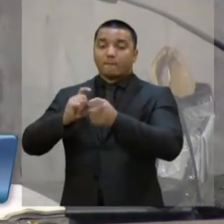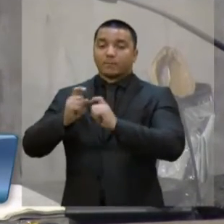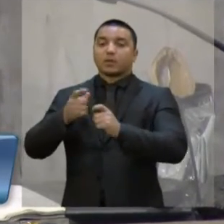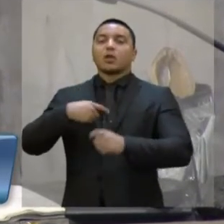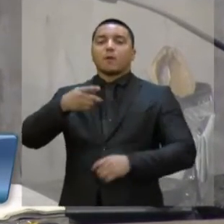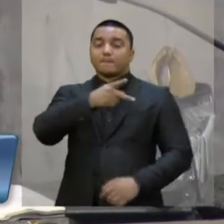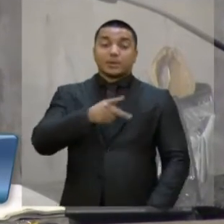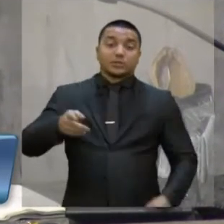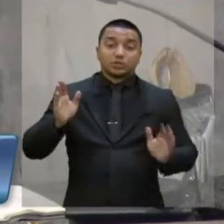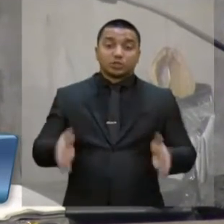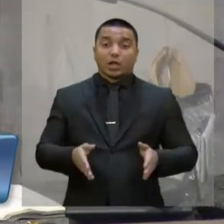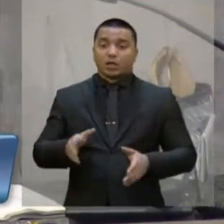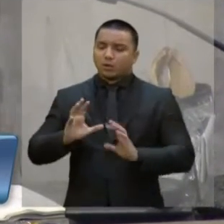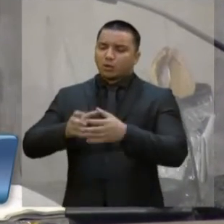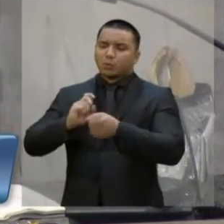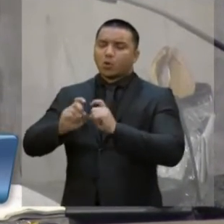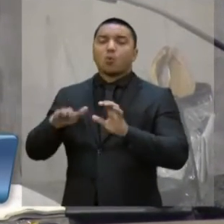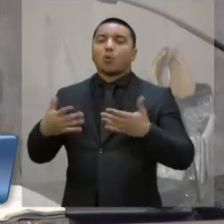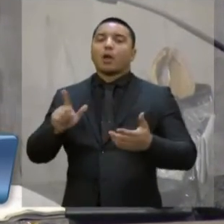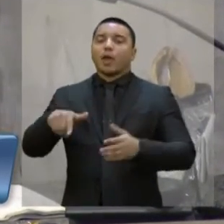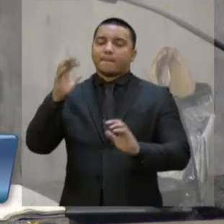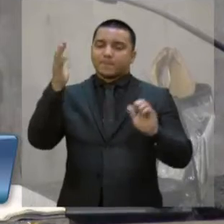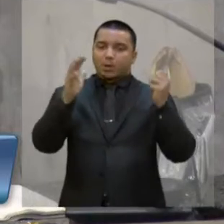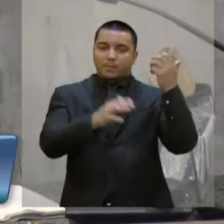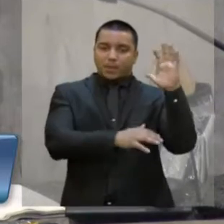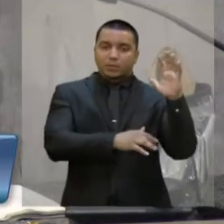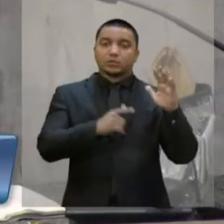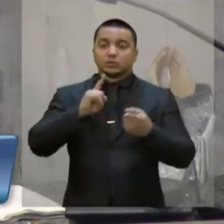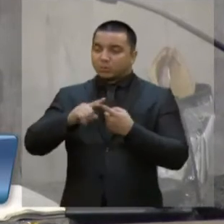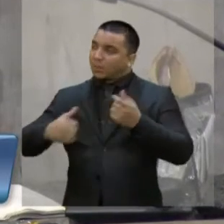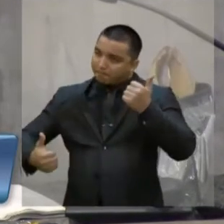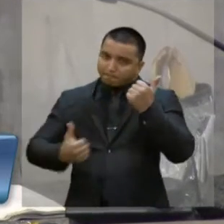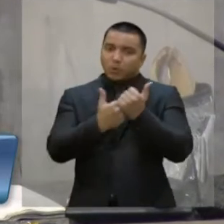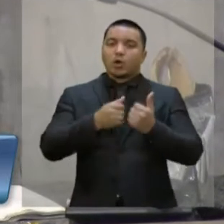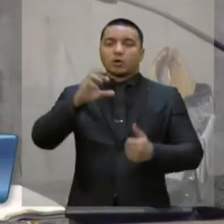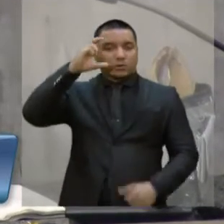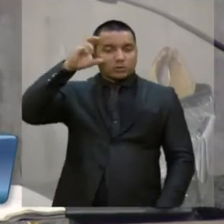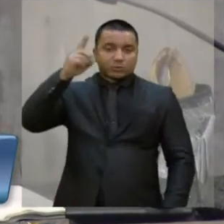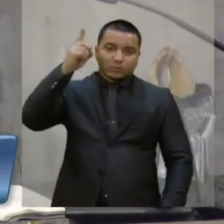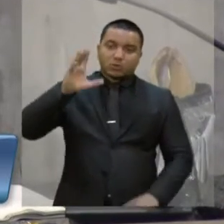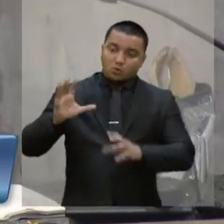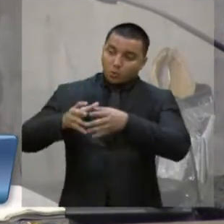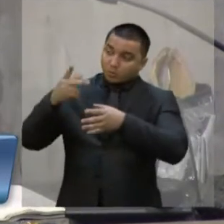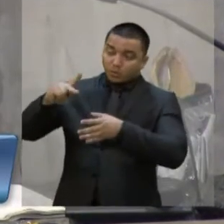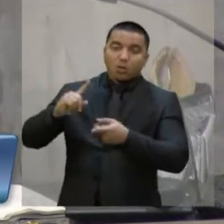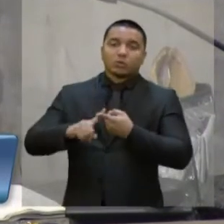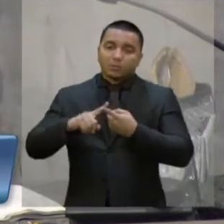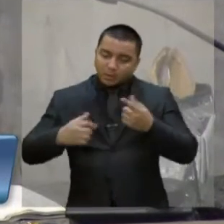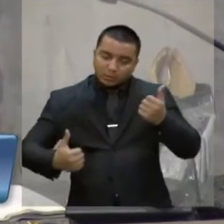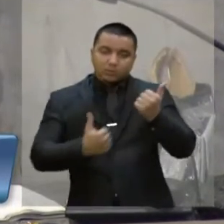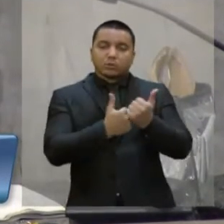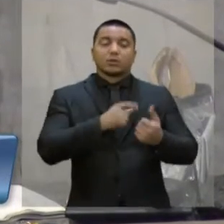Meio Ambiente, auxiliada diretamente por Vossa Excelência, por sua assessoria, pelo